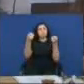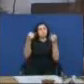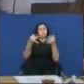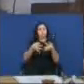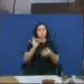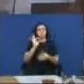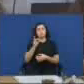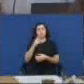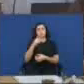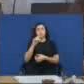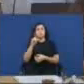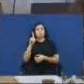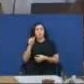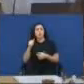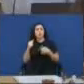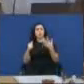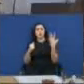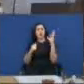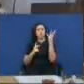a poda ela é